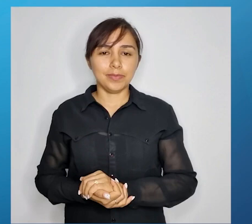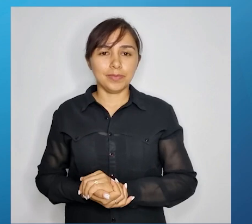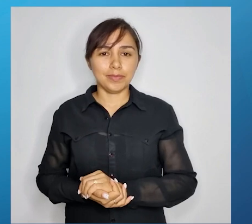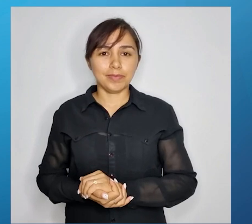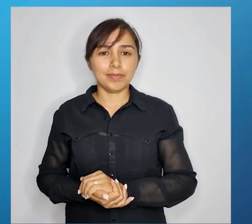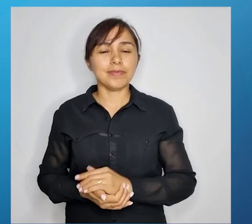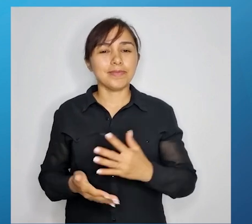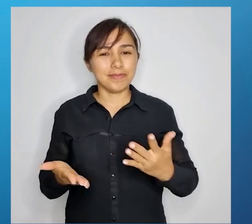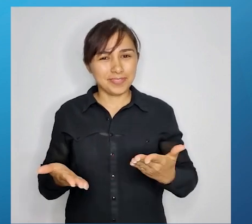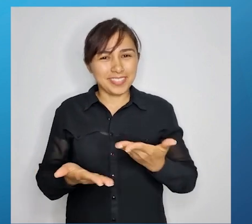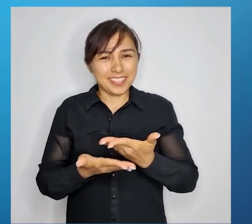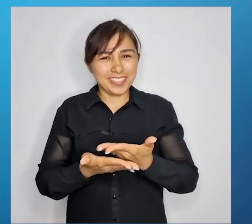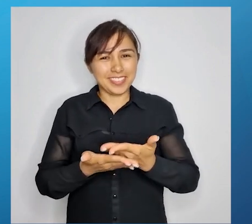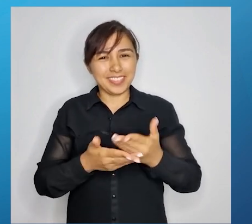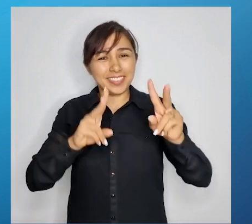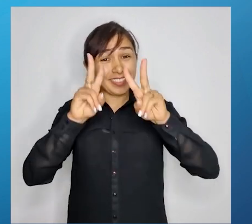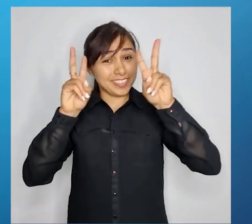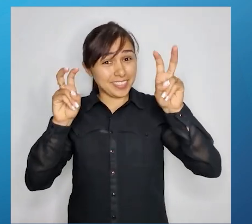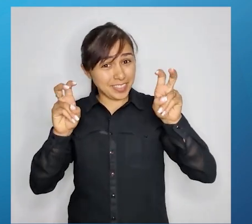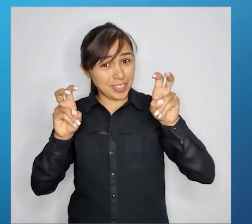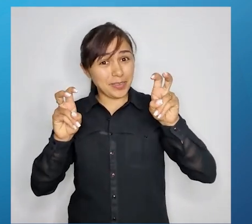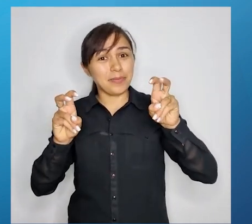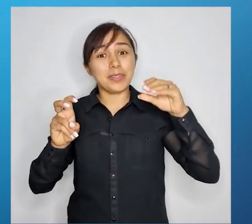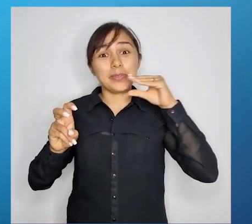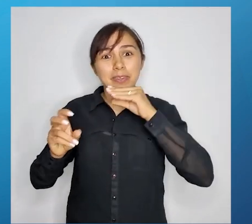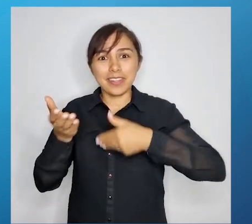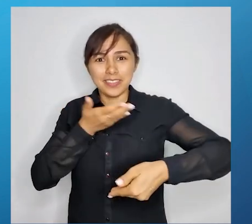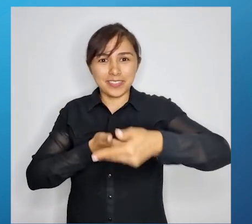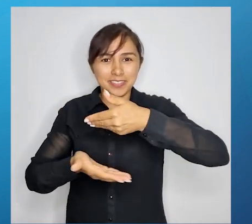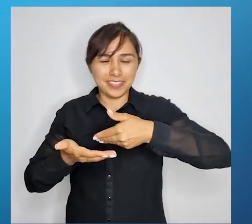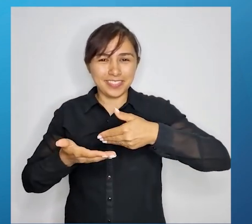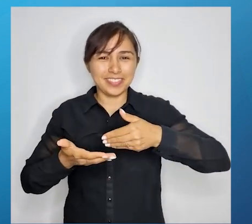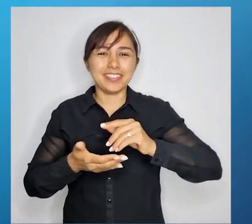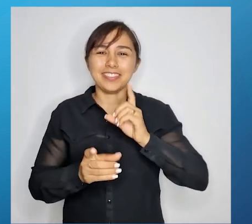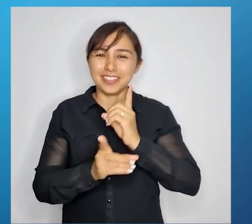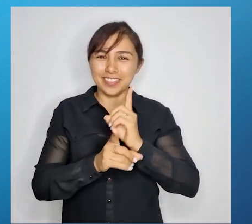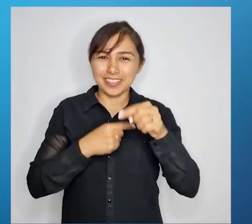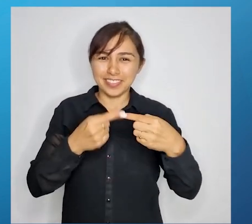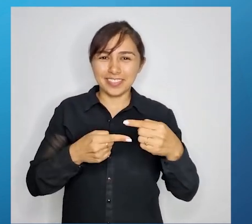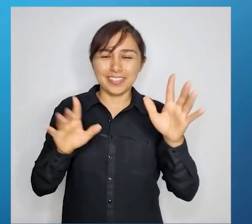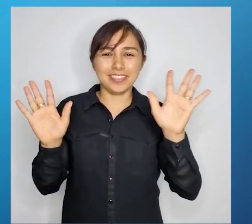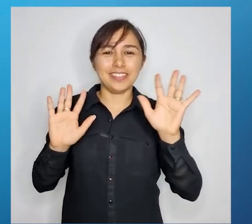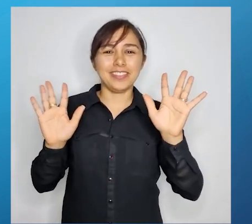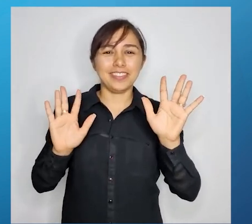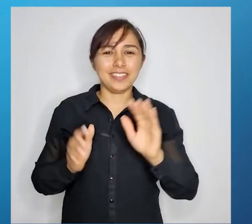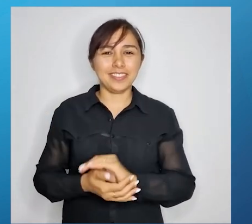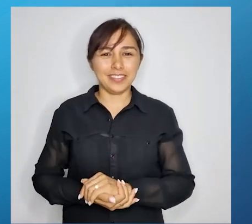É isso, pessoal. Essa foi a nossa aula sobre trocas de calor. Eu espero você em uma próxima. Tchau!